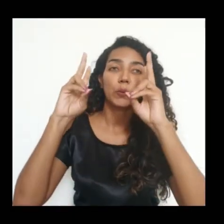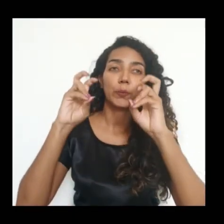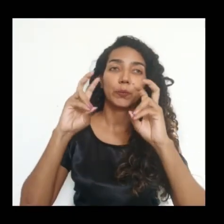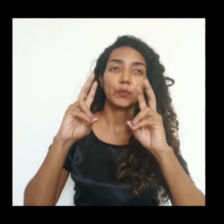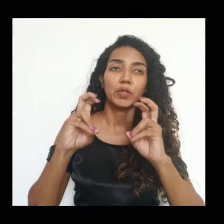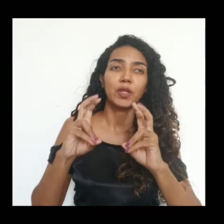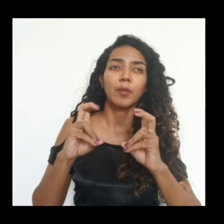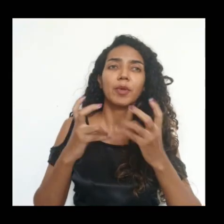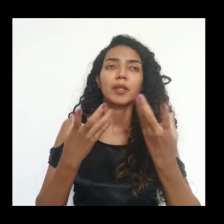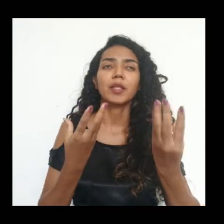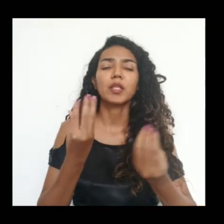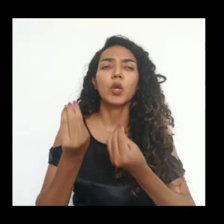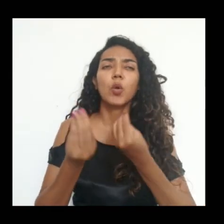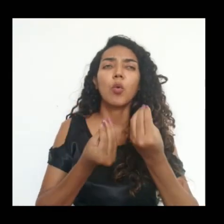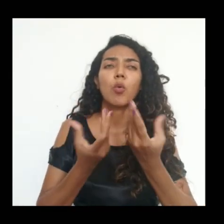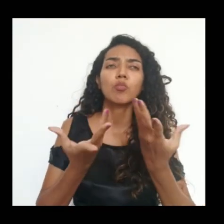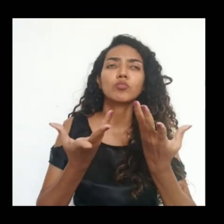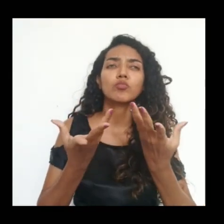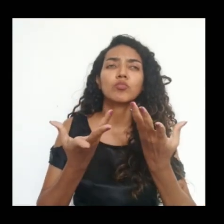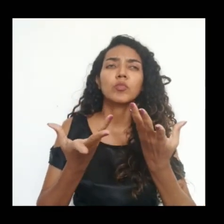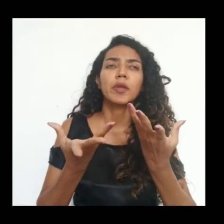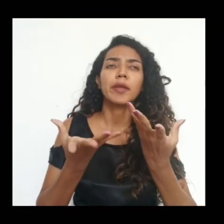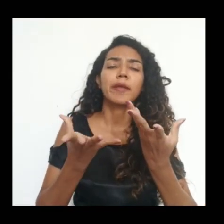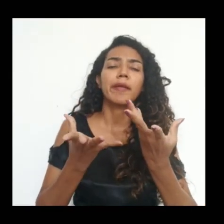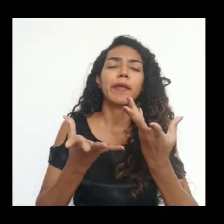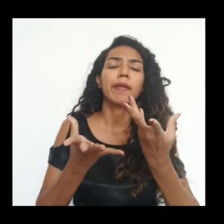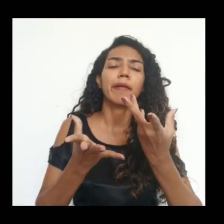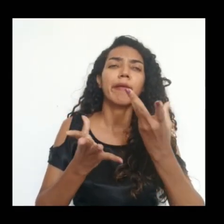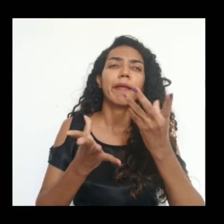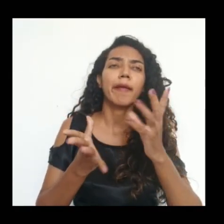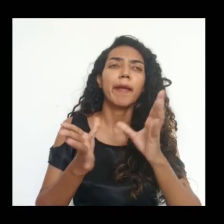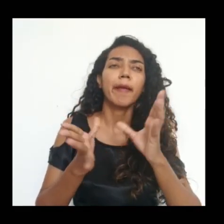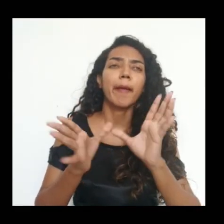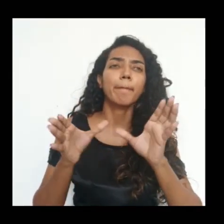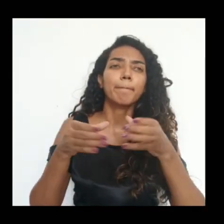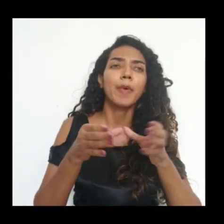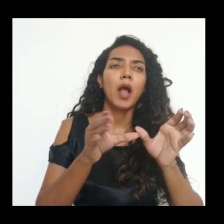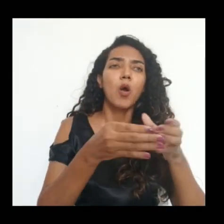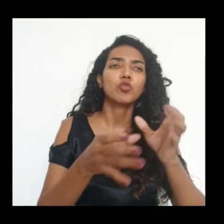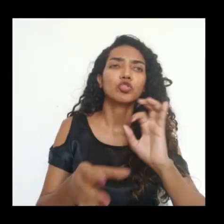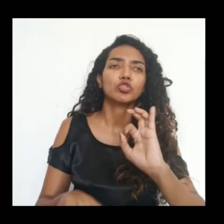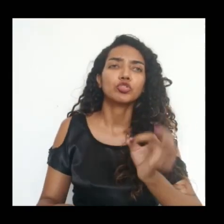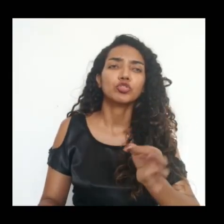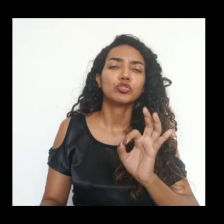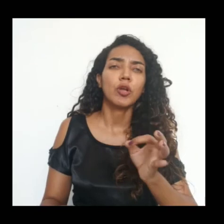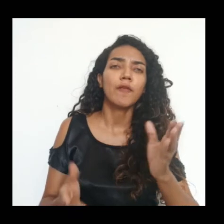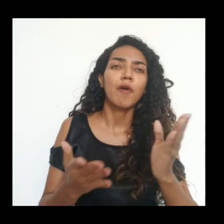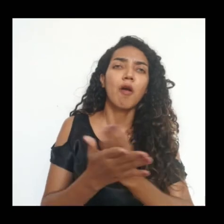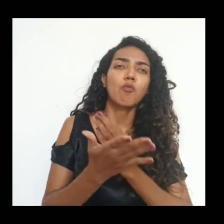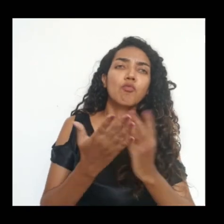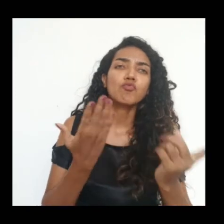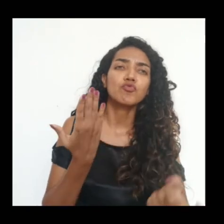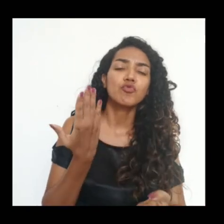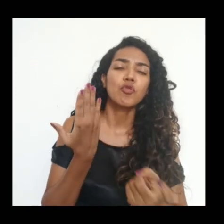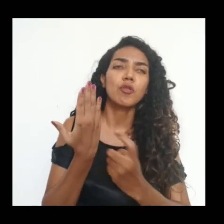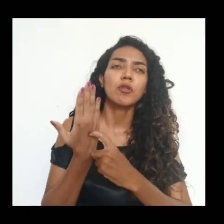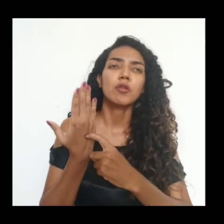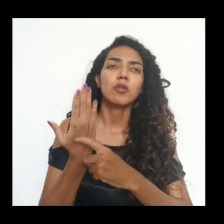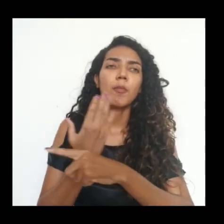documentação, né, de pacotes de bibliotecas em Java. Então aqui alguns links para que vocês possam